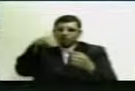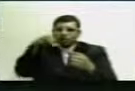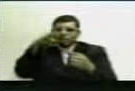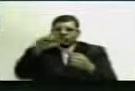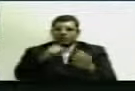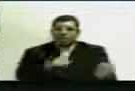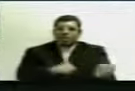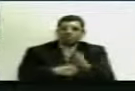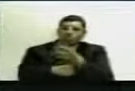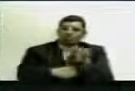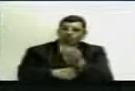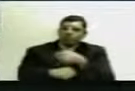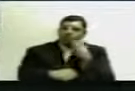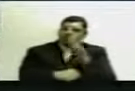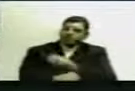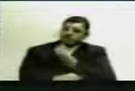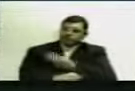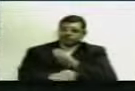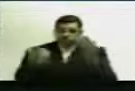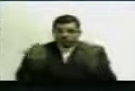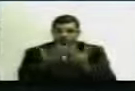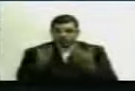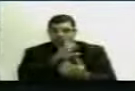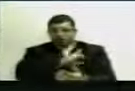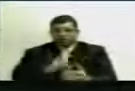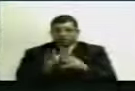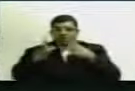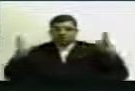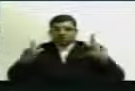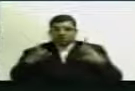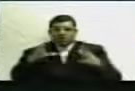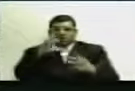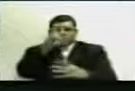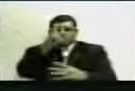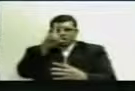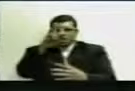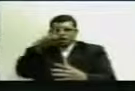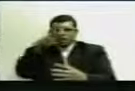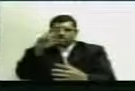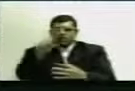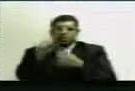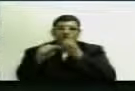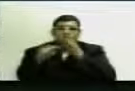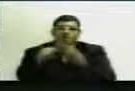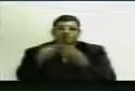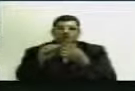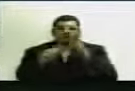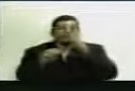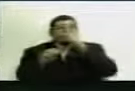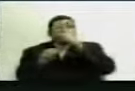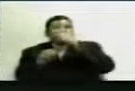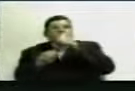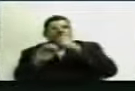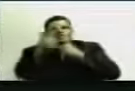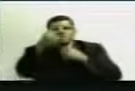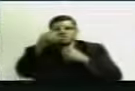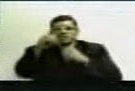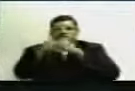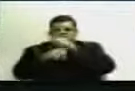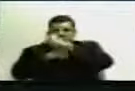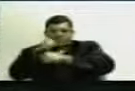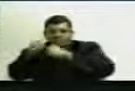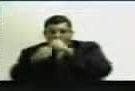nova. Nós vivemos hoje, deputado Tony, o nosso maior período democrático. Demoramos 100 anos